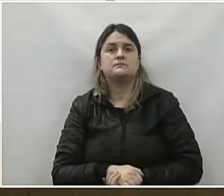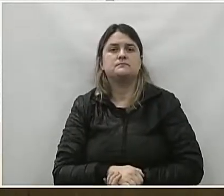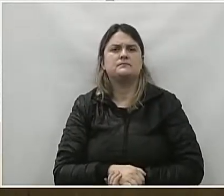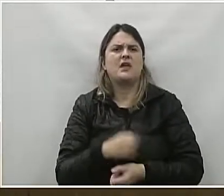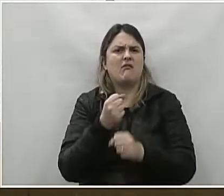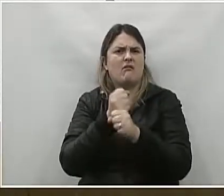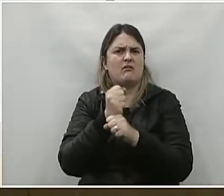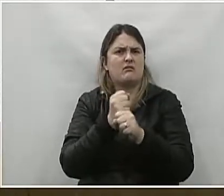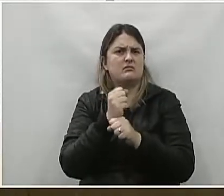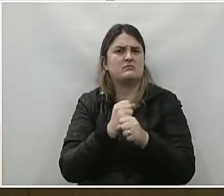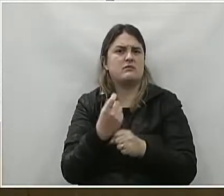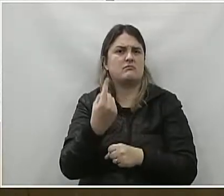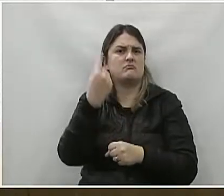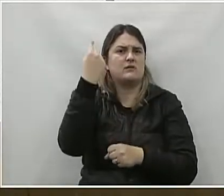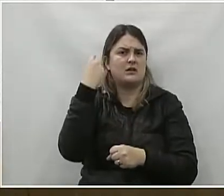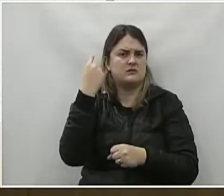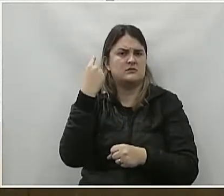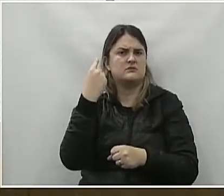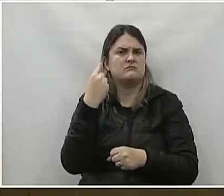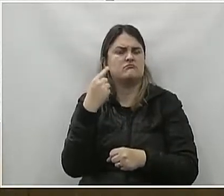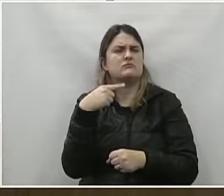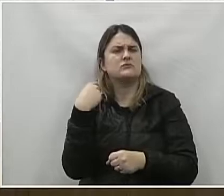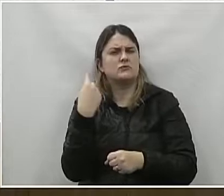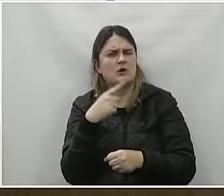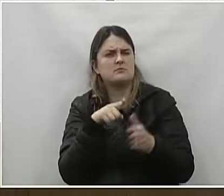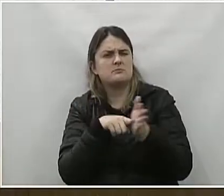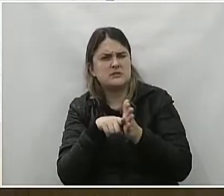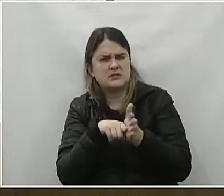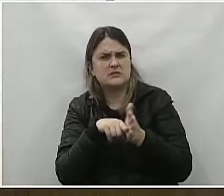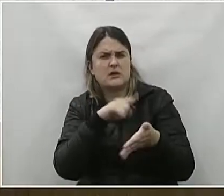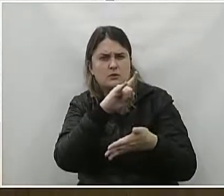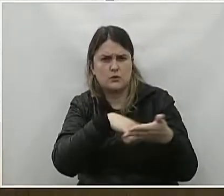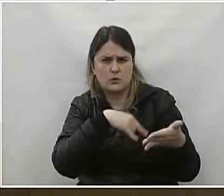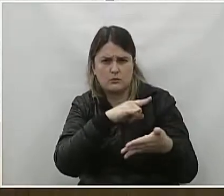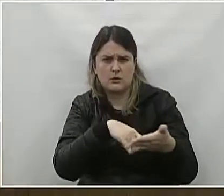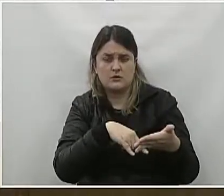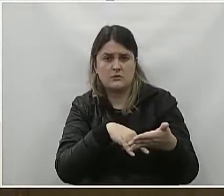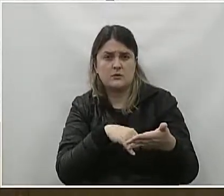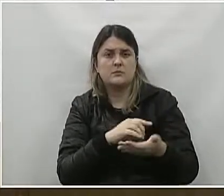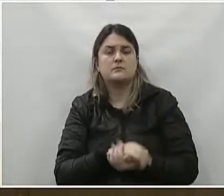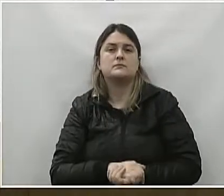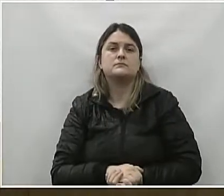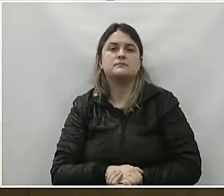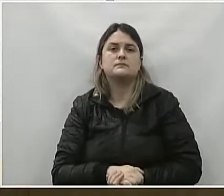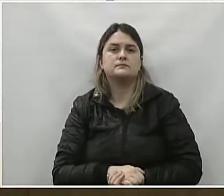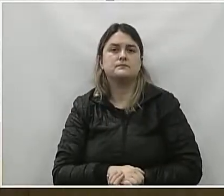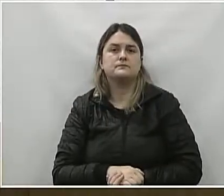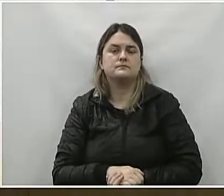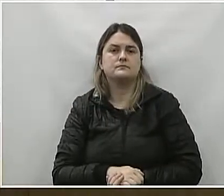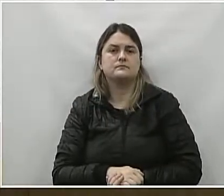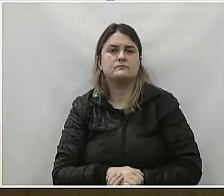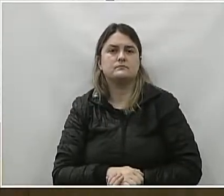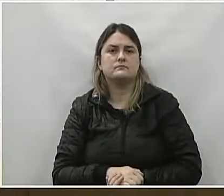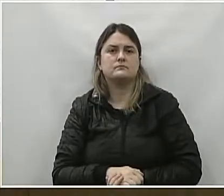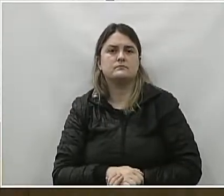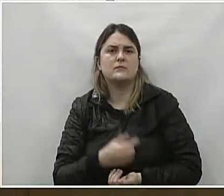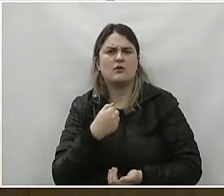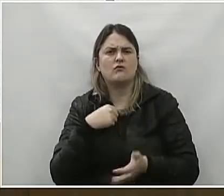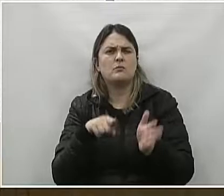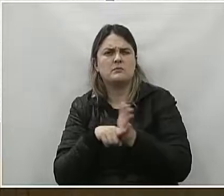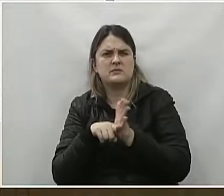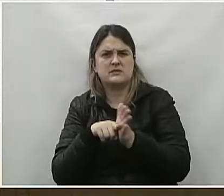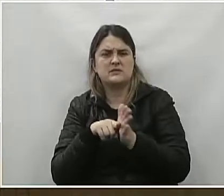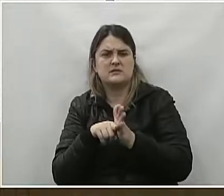alguns anos atrás, até a gente ficou de levantar essa papelada. Se eu não me engano, eu vou levantar isso e passar